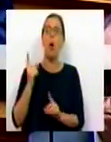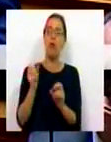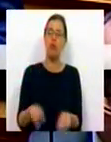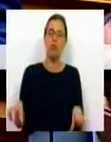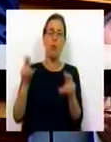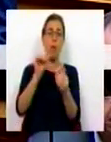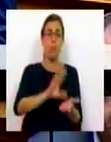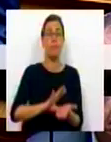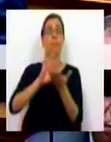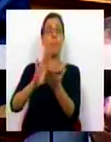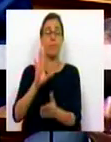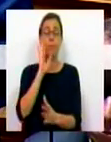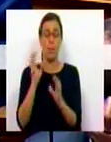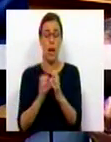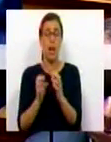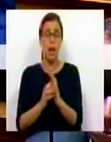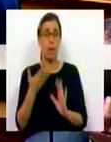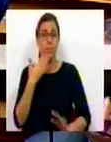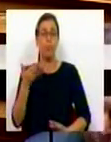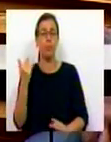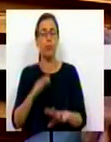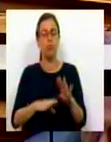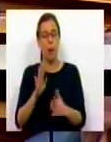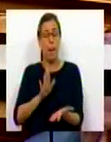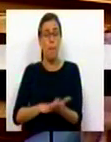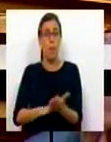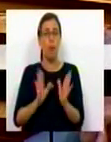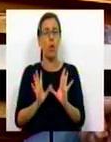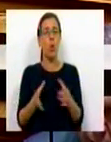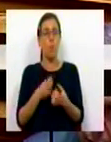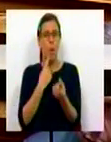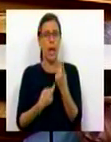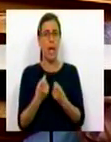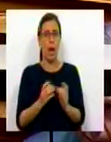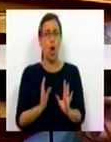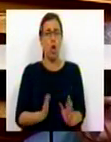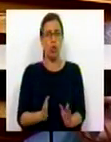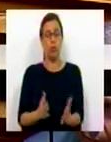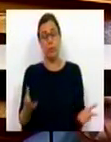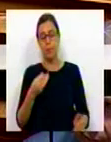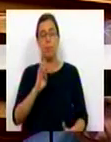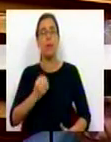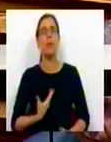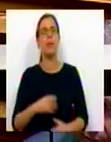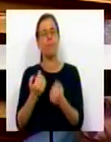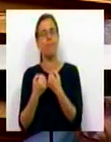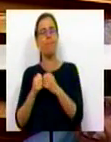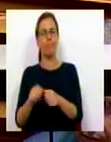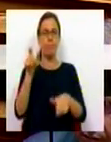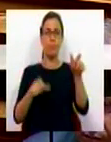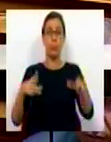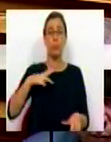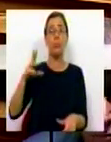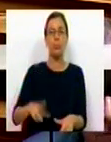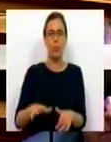nova capitalização da Caixa Geral de Depósitos, como já ficou provado na Comissão de Inquérito. PSD e CDS esconderam dos